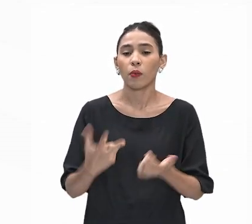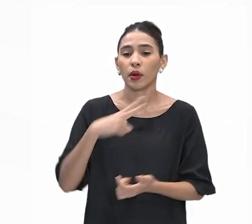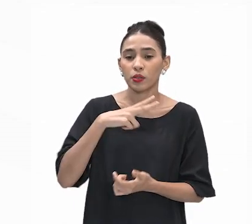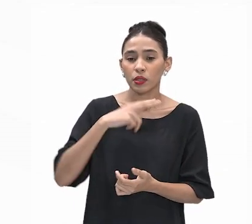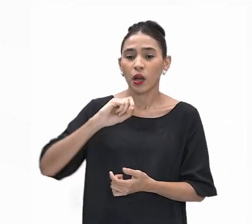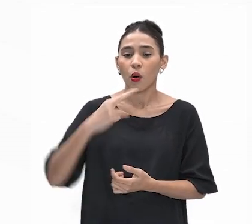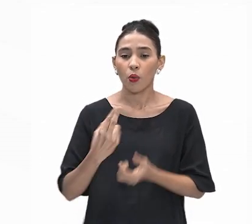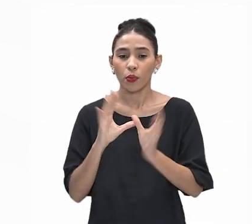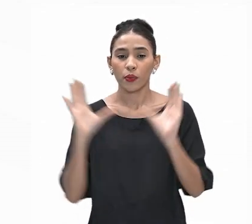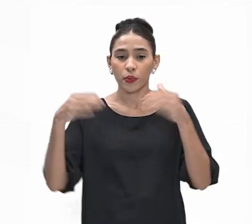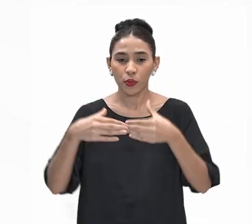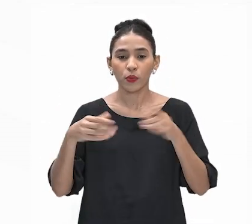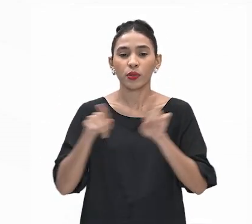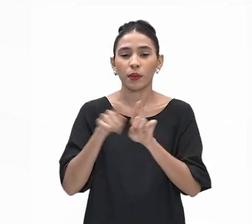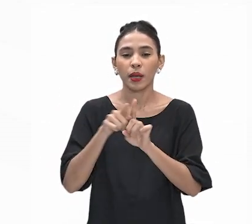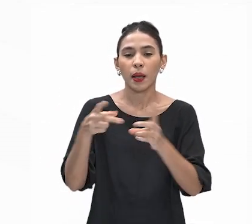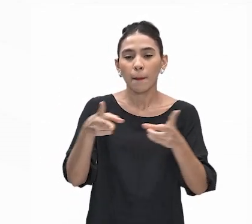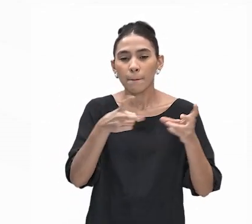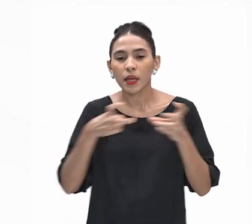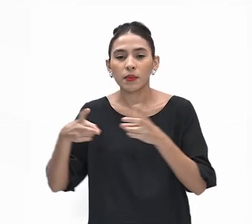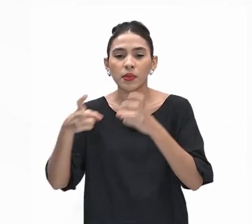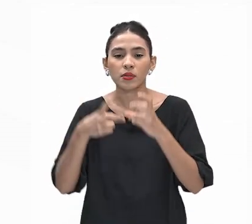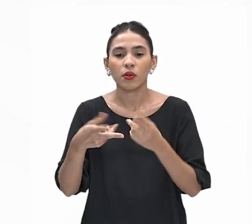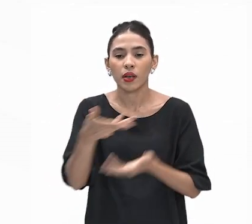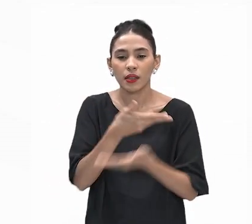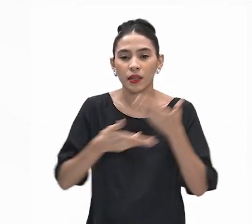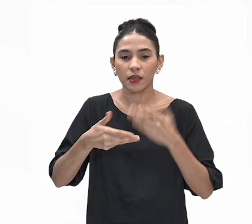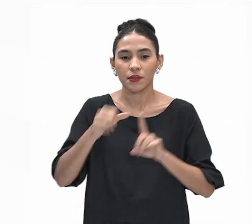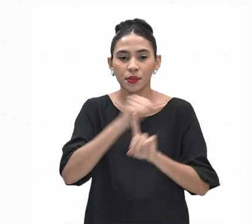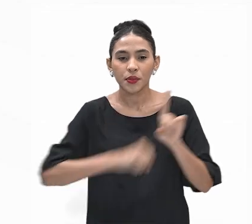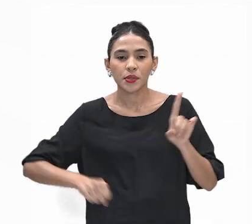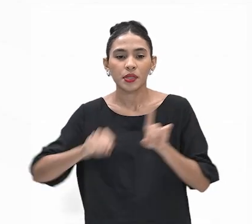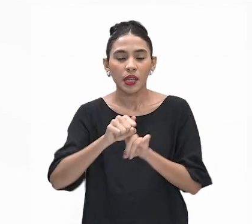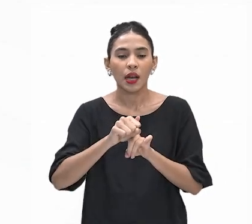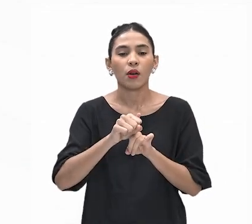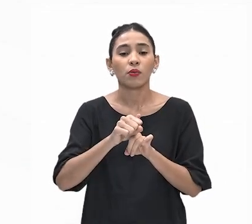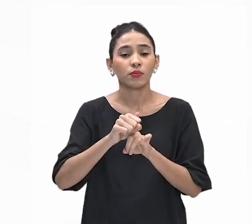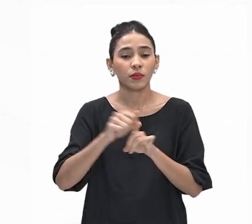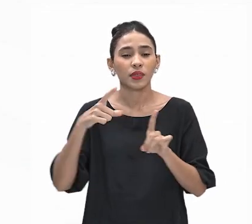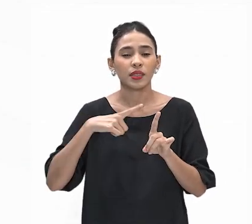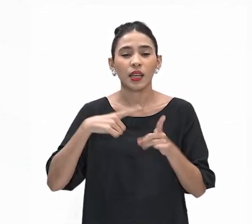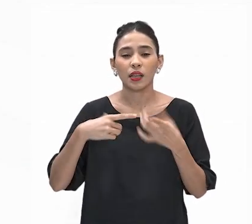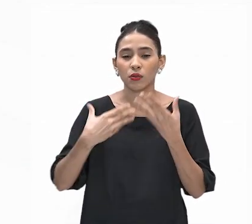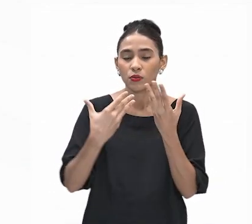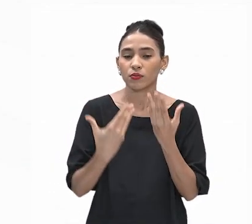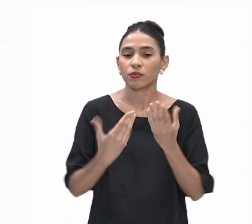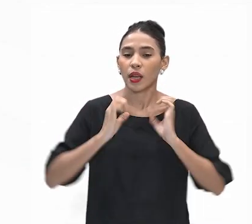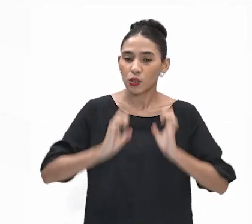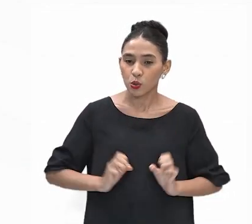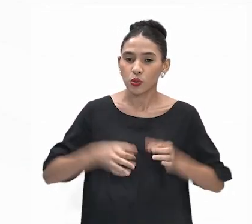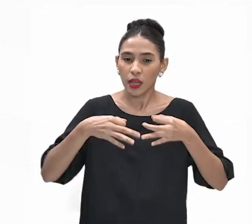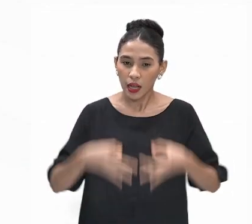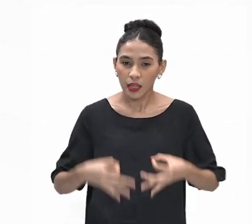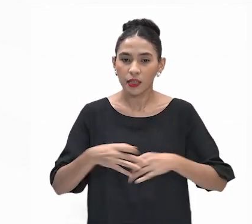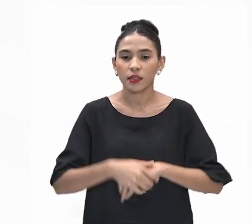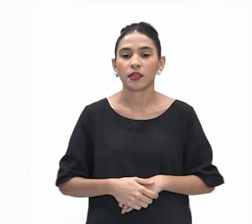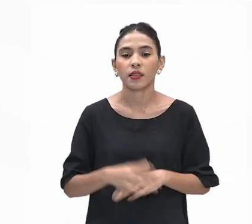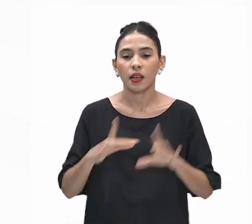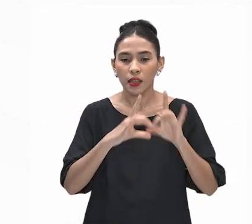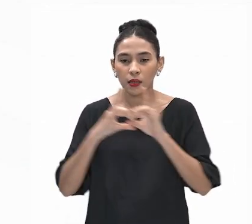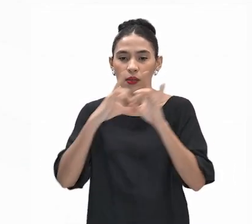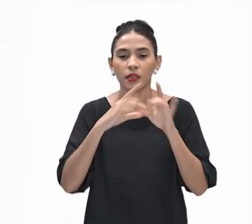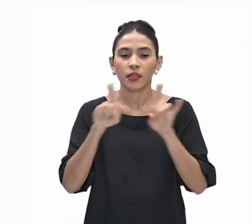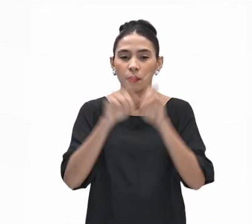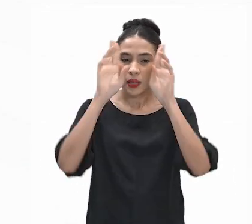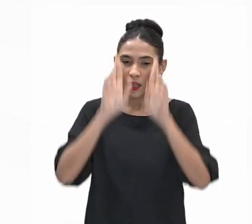ou coletivas, e as percepções acerca das interações sociais pautadas na atitude ética, democrática e